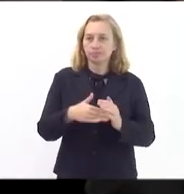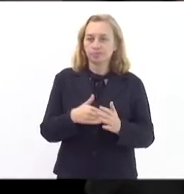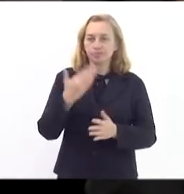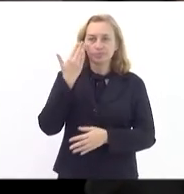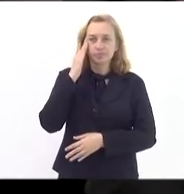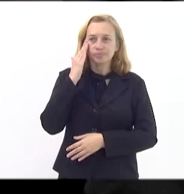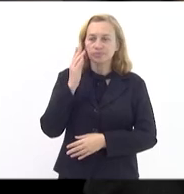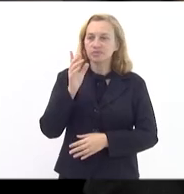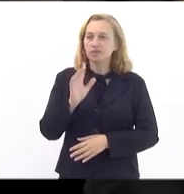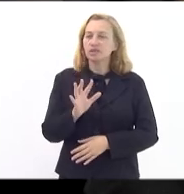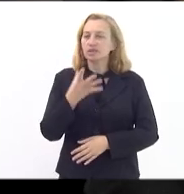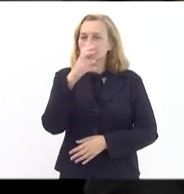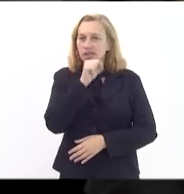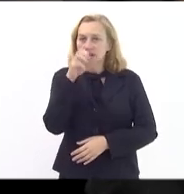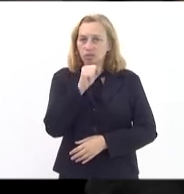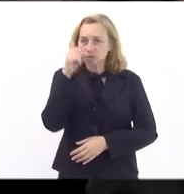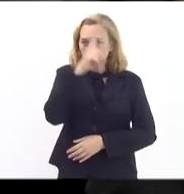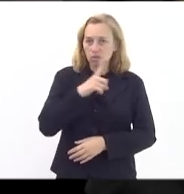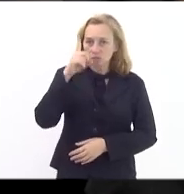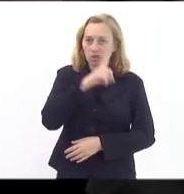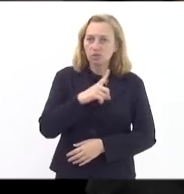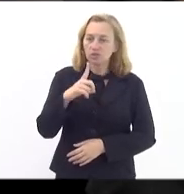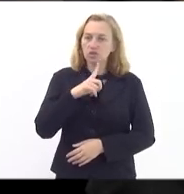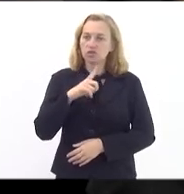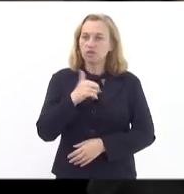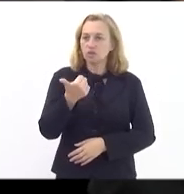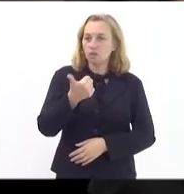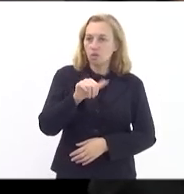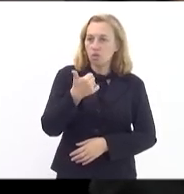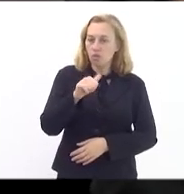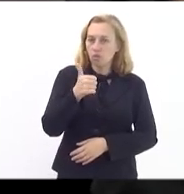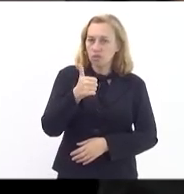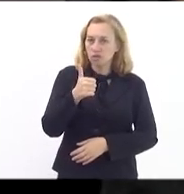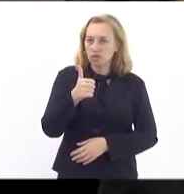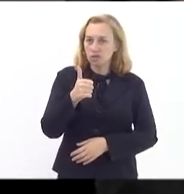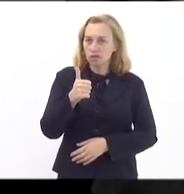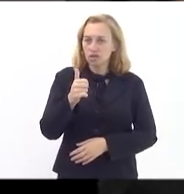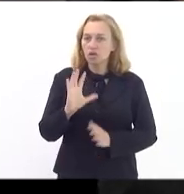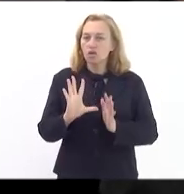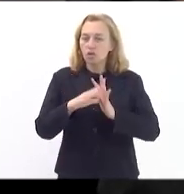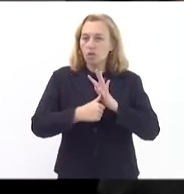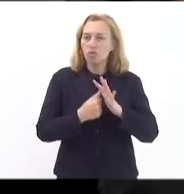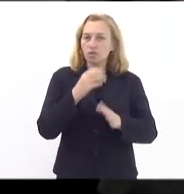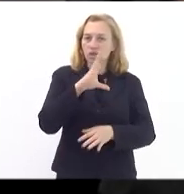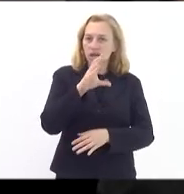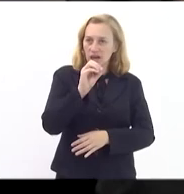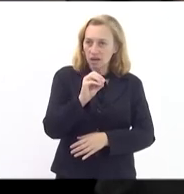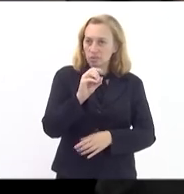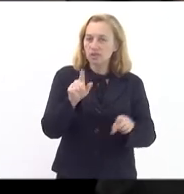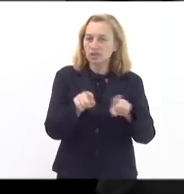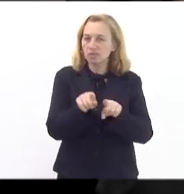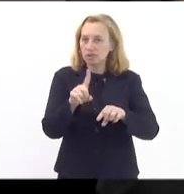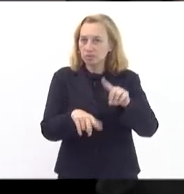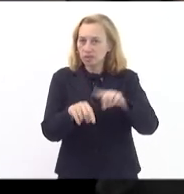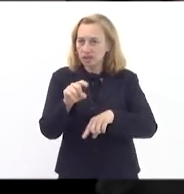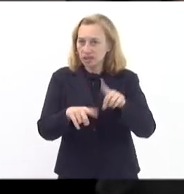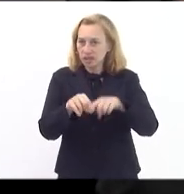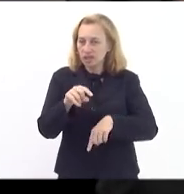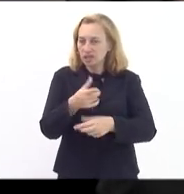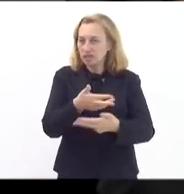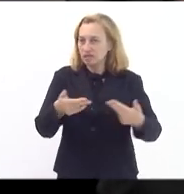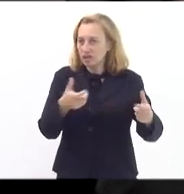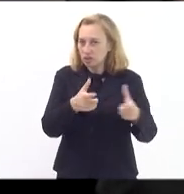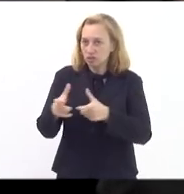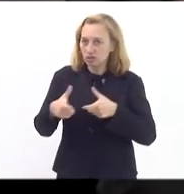nesse final de semana sábado e domingo nós tivemos Onze eventos de furtos tanto de cabos com o equipamento em